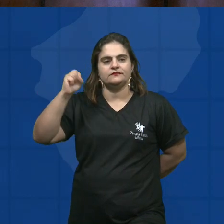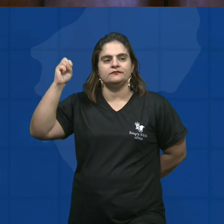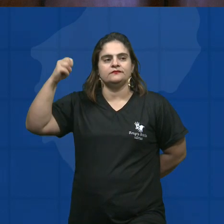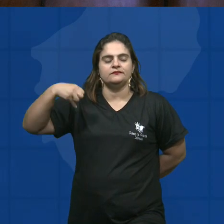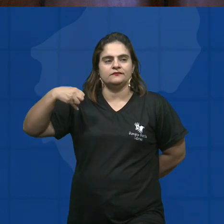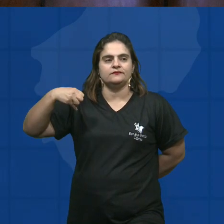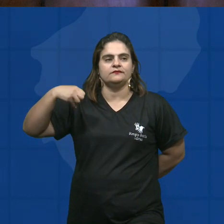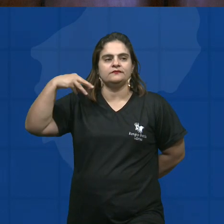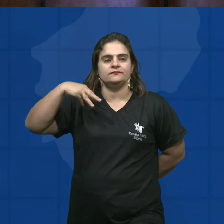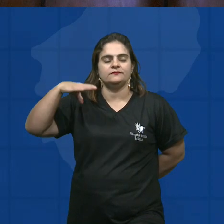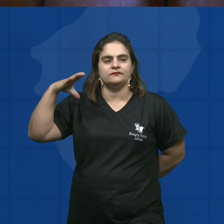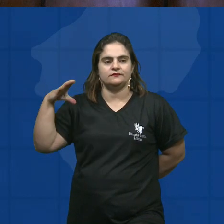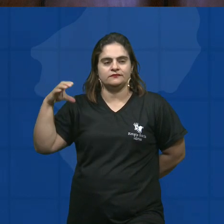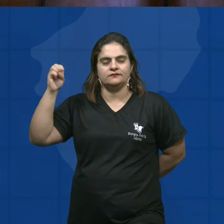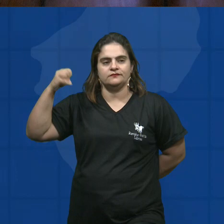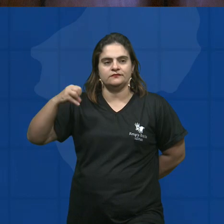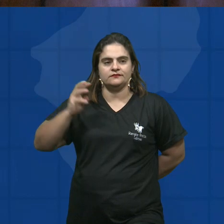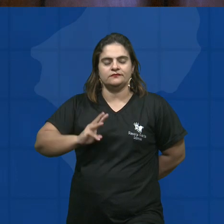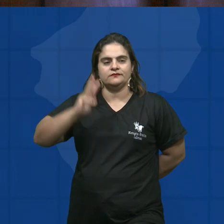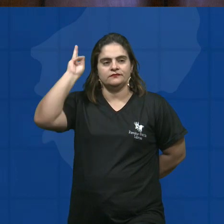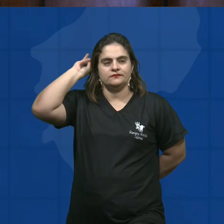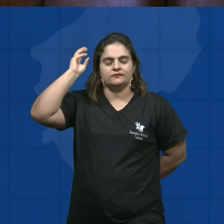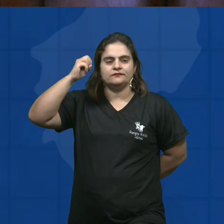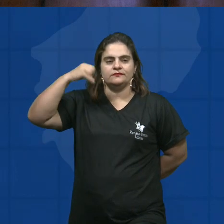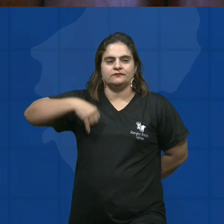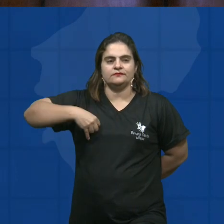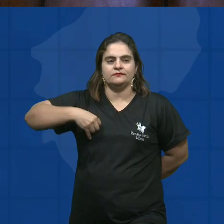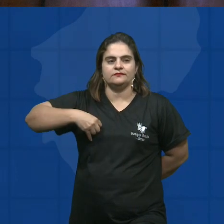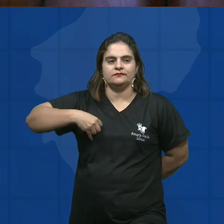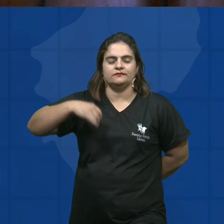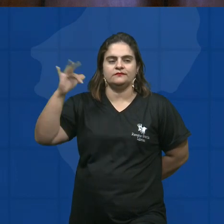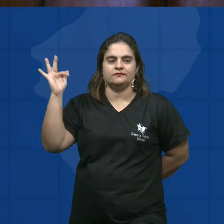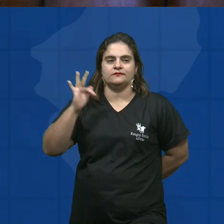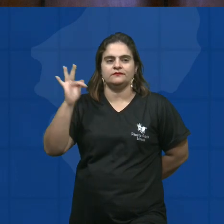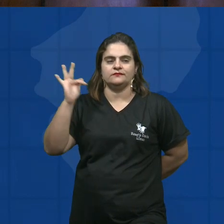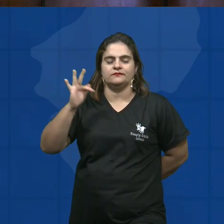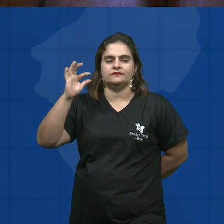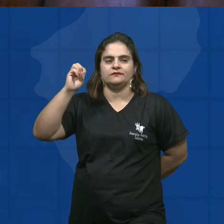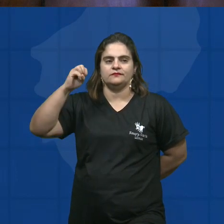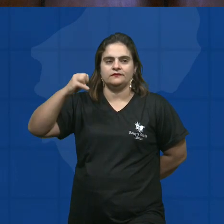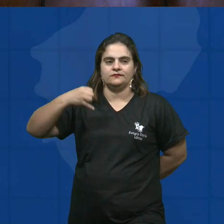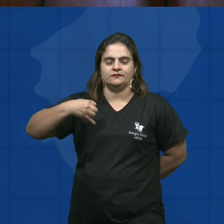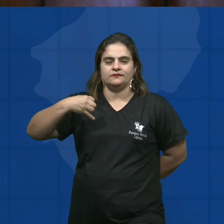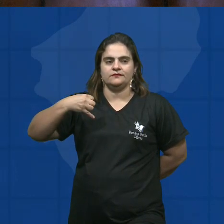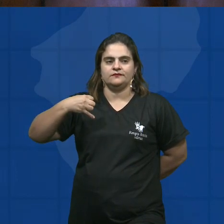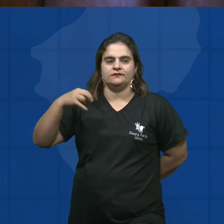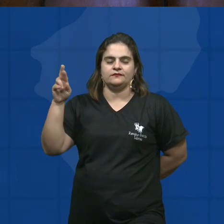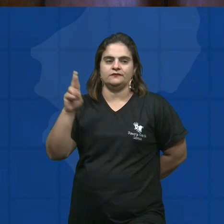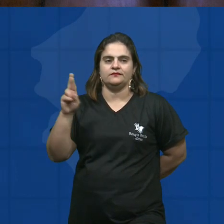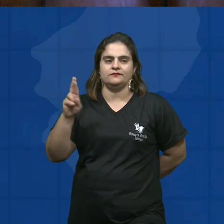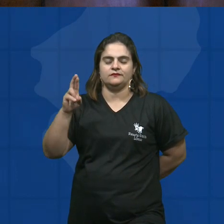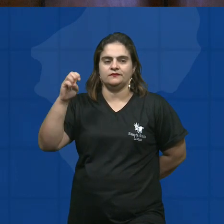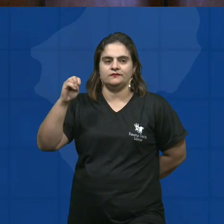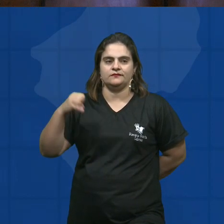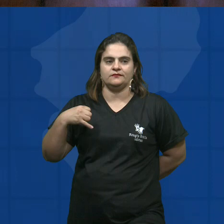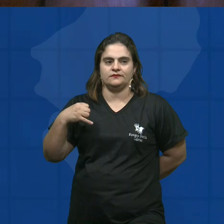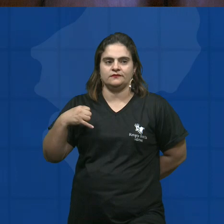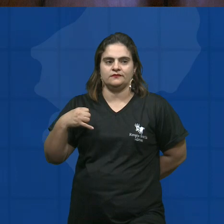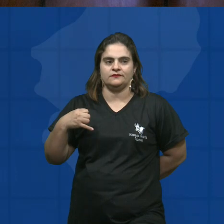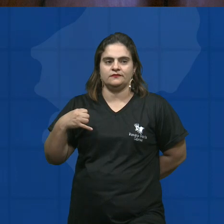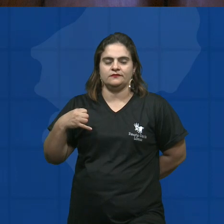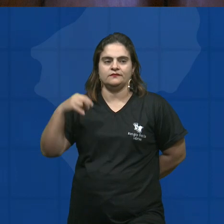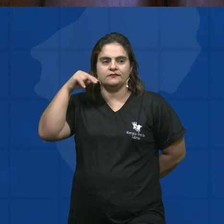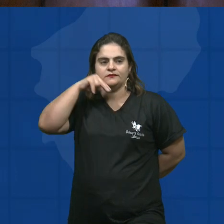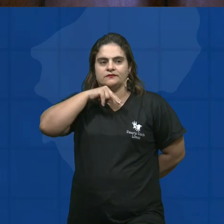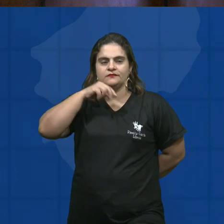Custódio, vereador Marcos Rezende, vereador Agente Federal Júnior Fefe, vereador Rogerinho, vereador doutor